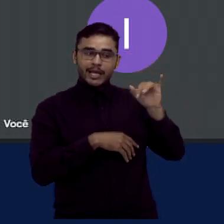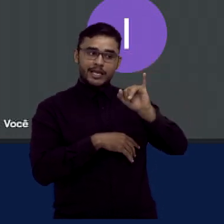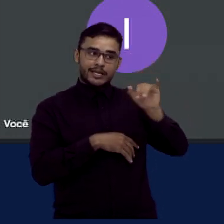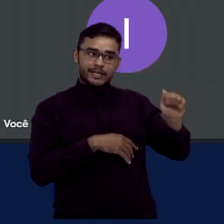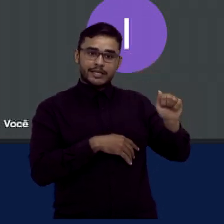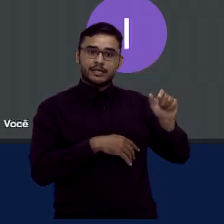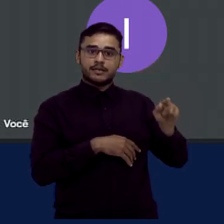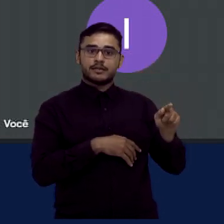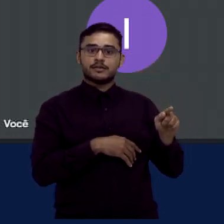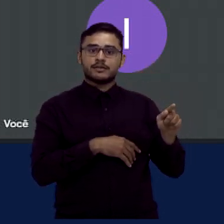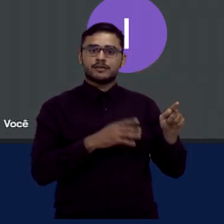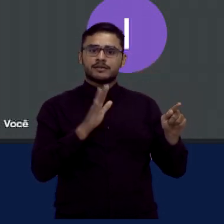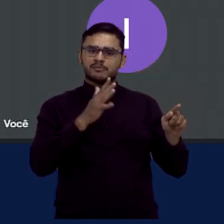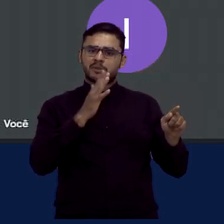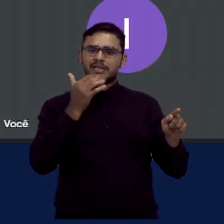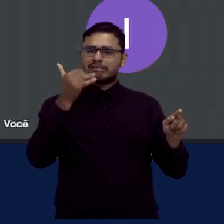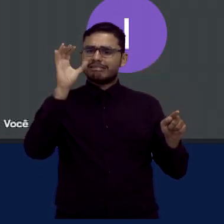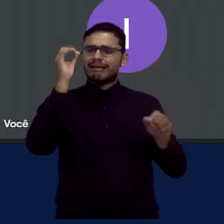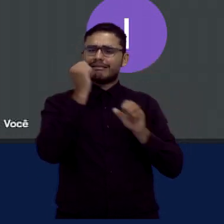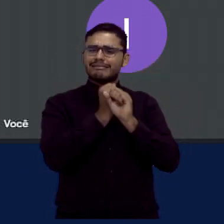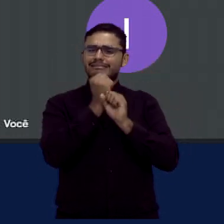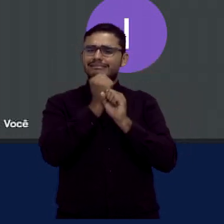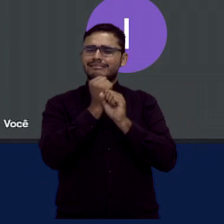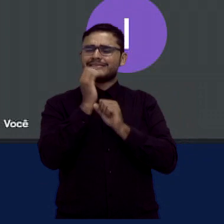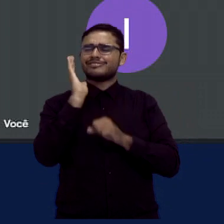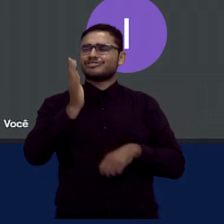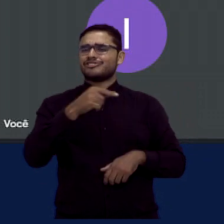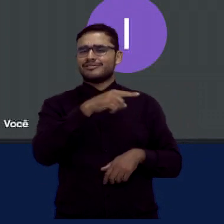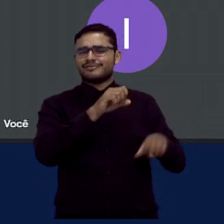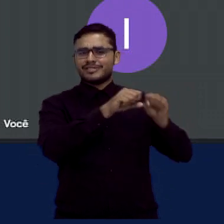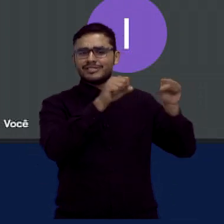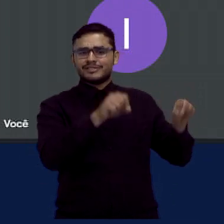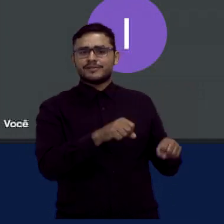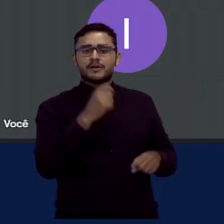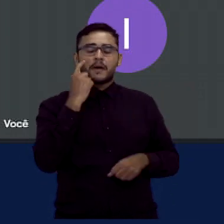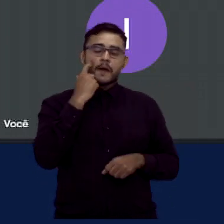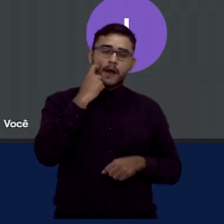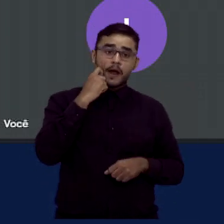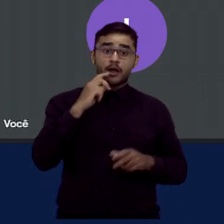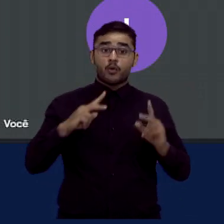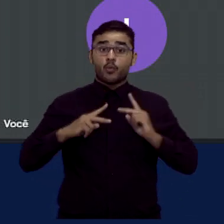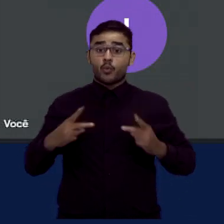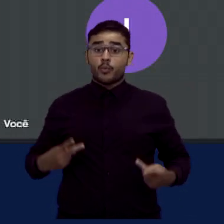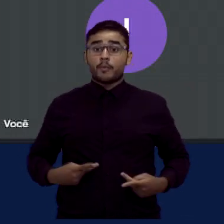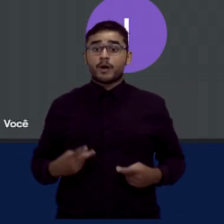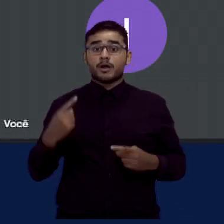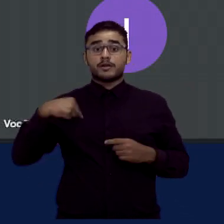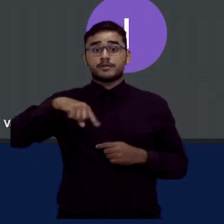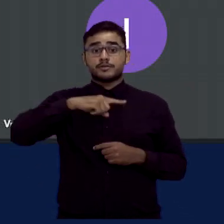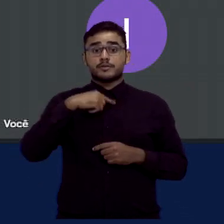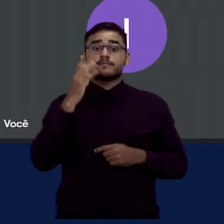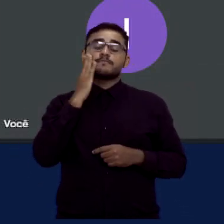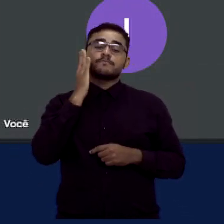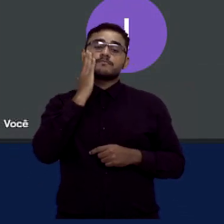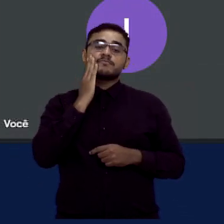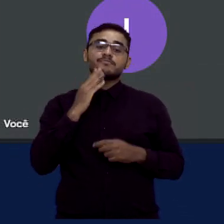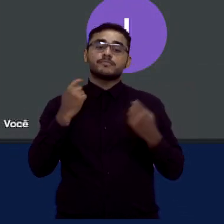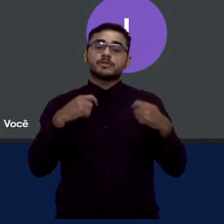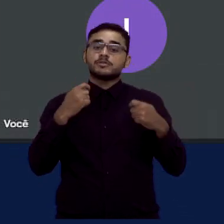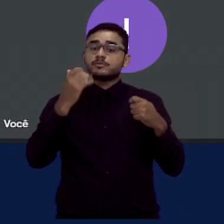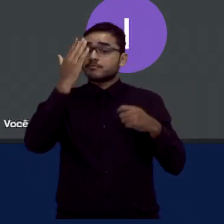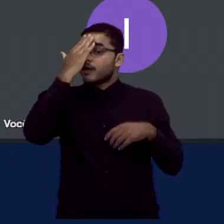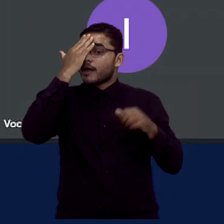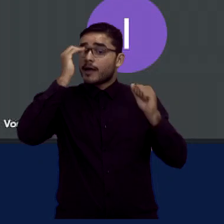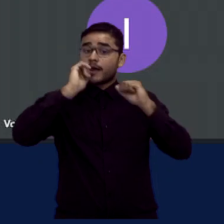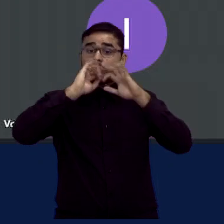com as IAs já tem uma década ou mais. Então, eu acho que é um pouco essa relação que a gente precisa se resolver, né? É porque, cara, novamente,